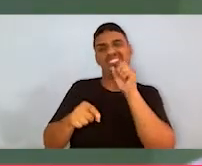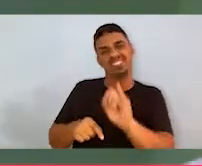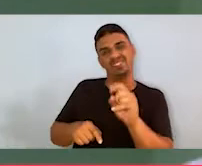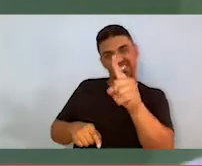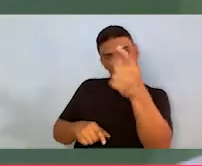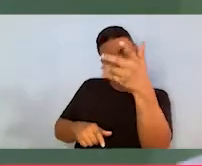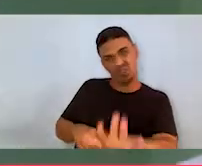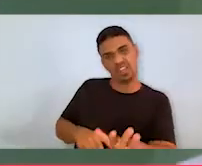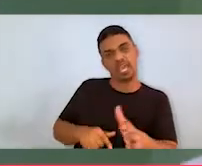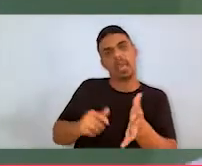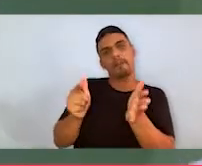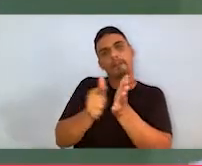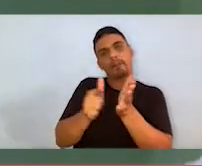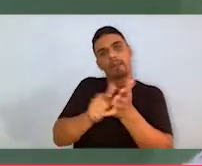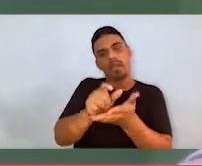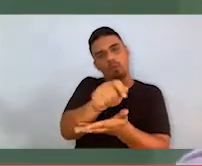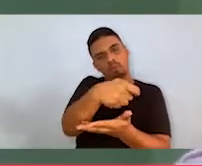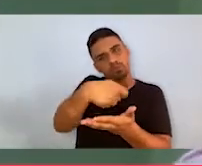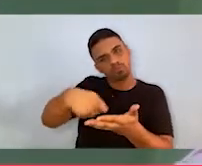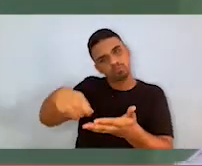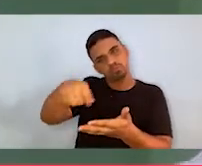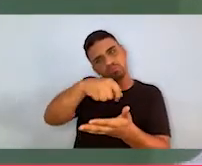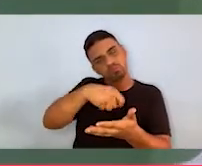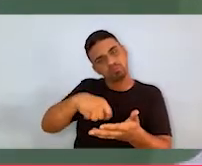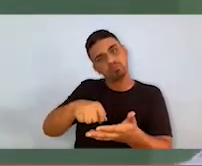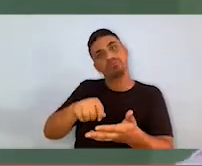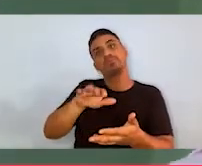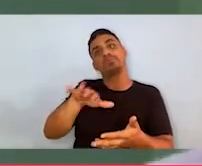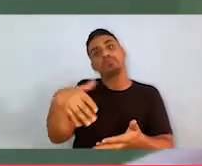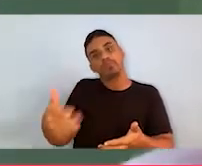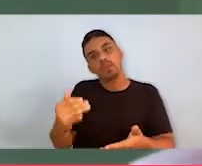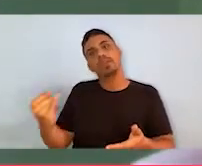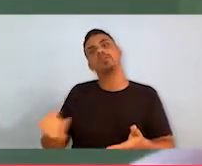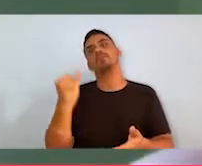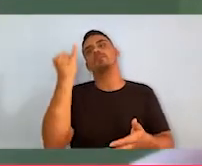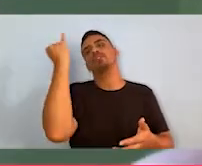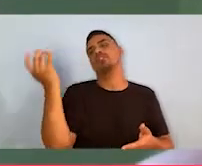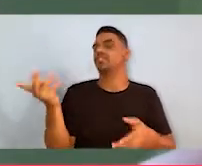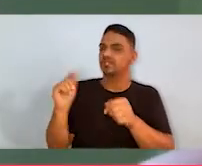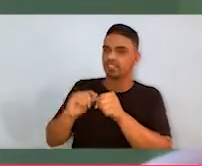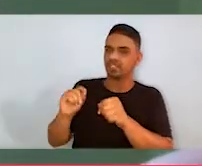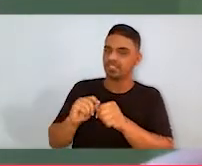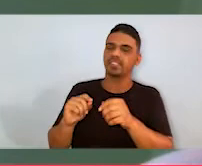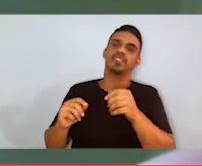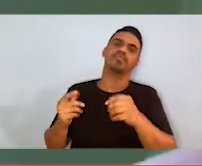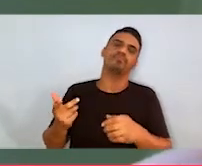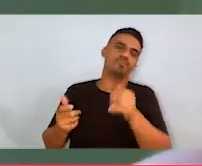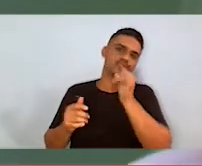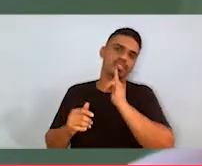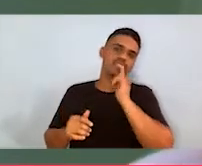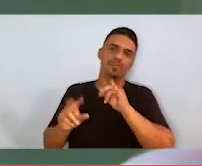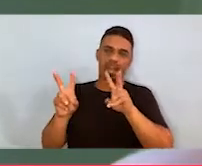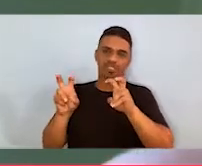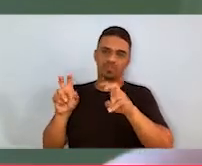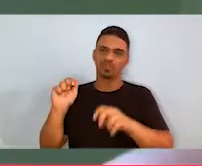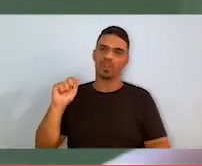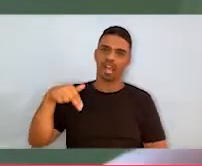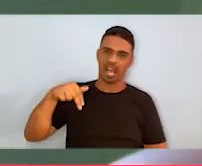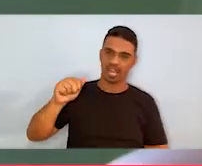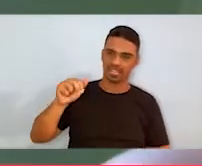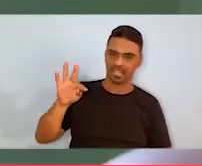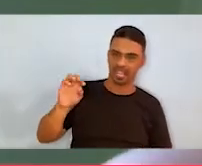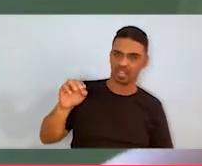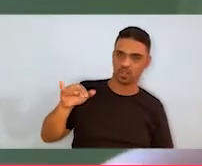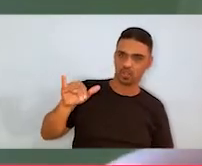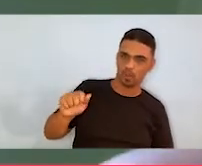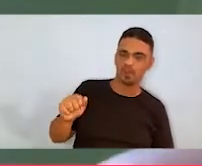no papel, é importante você ter uma forma de colocar em prática o que você está aprendendo. Por exemplo, sei lá, você aprendeu anatomia, você aprendeu que uma